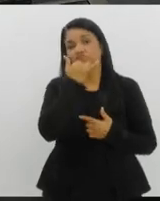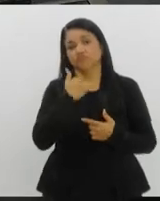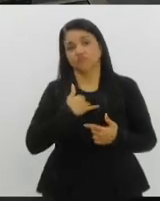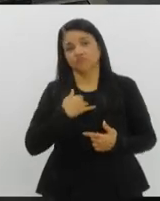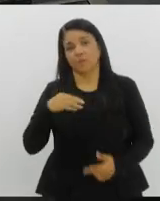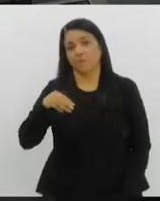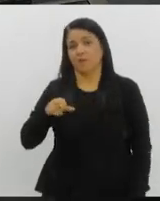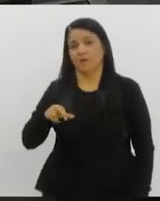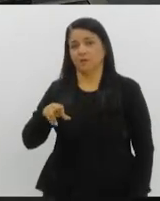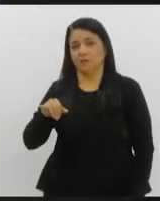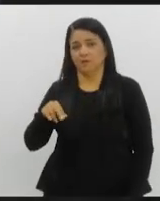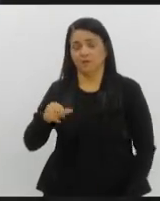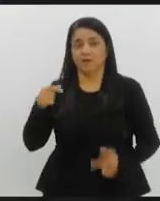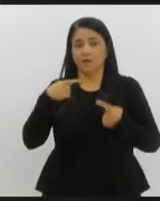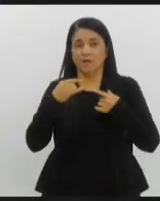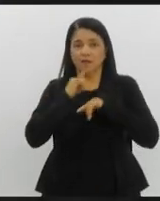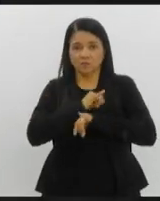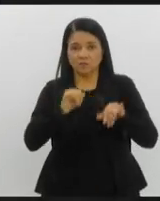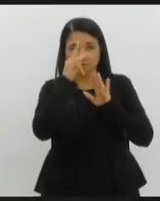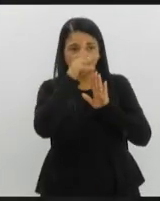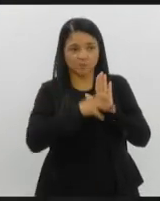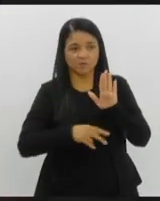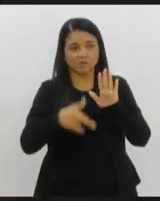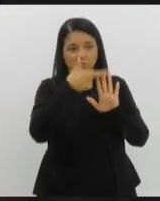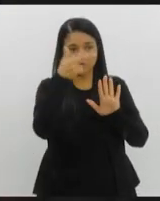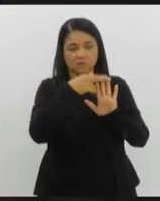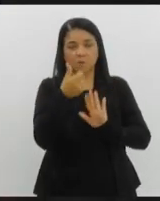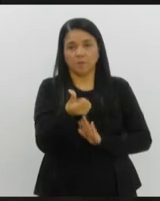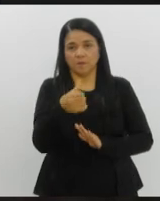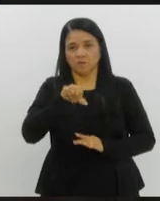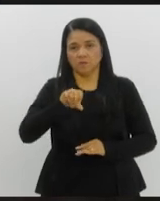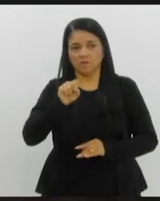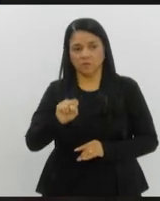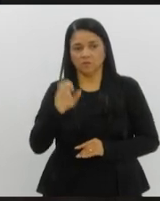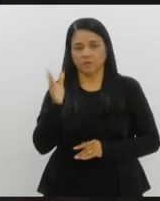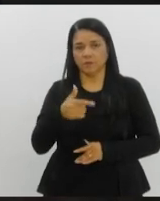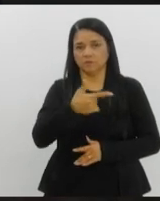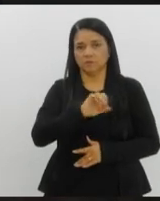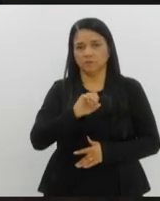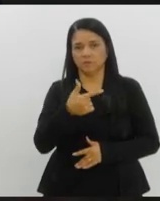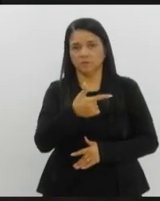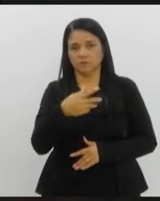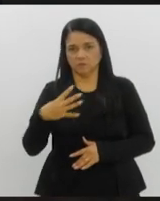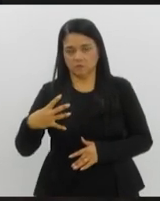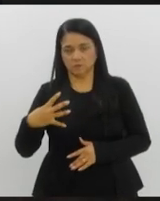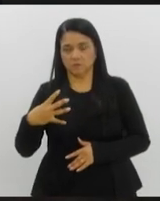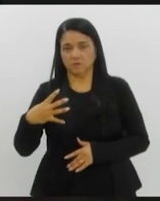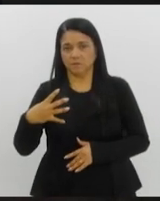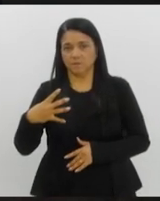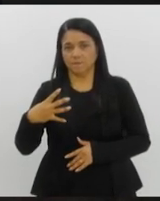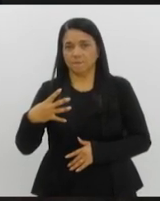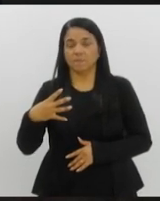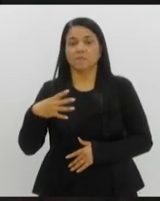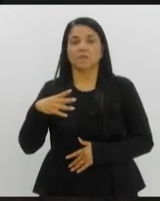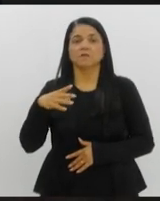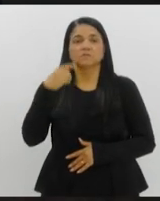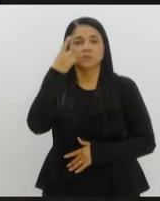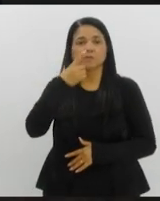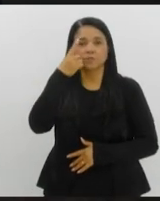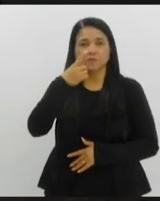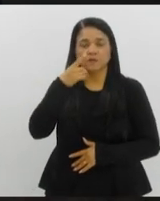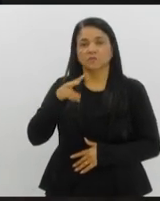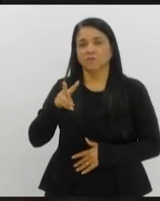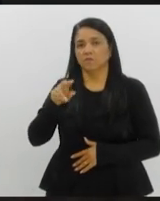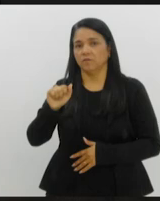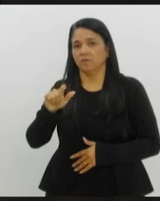Marina. Anuncio, projeto de resolução número 698-2024, de autoria do deputado